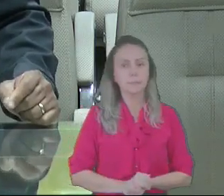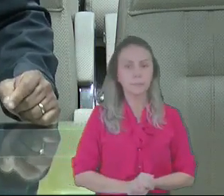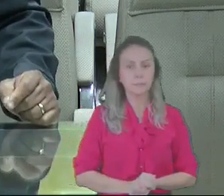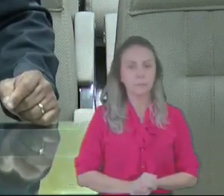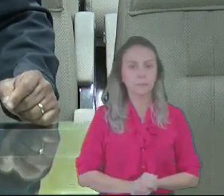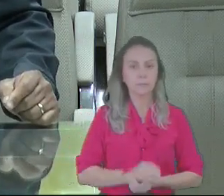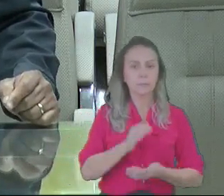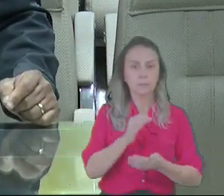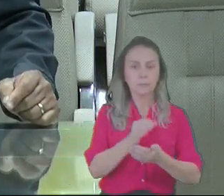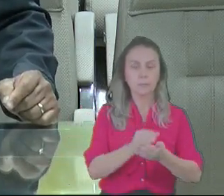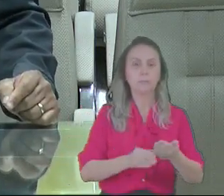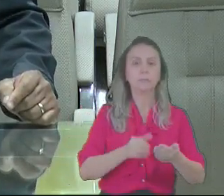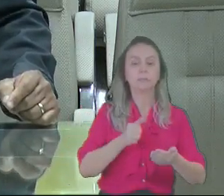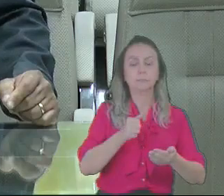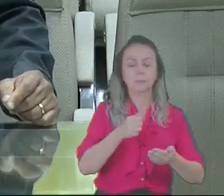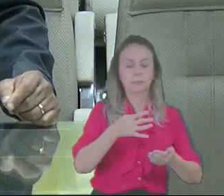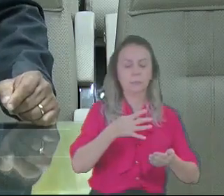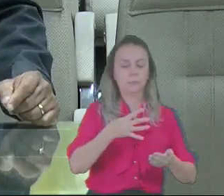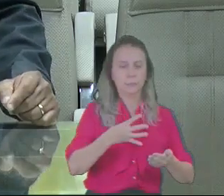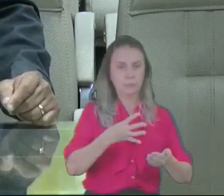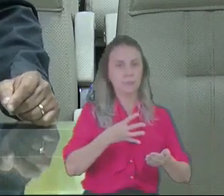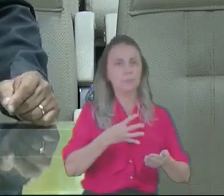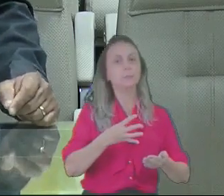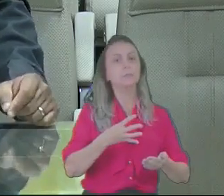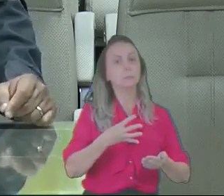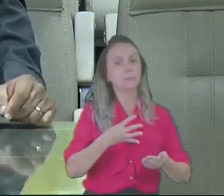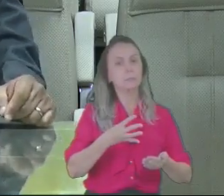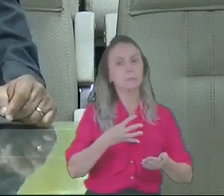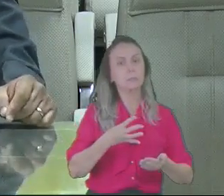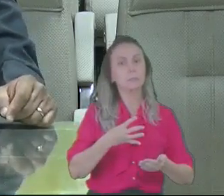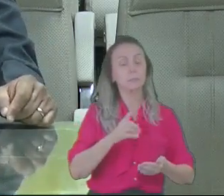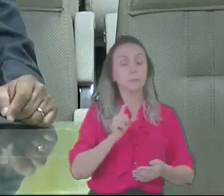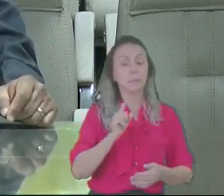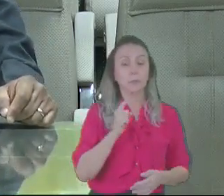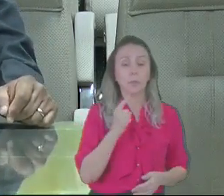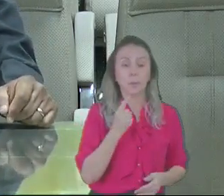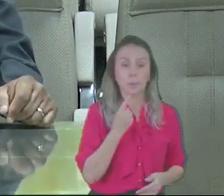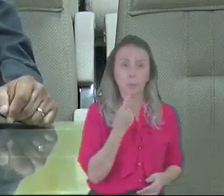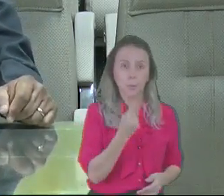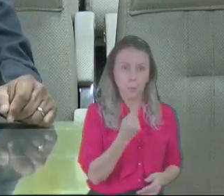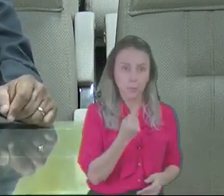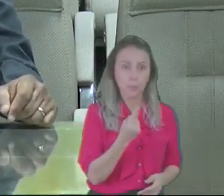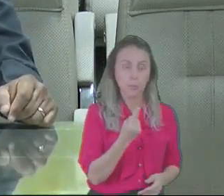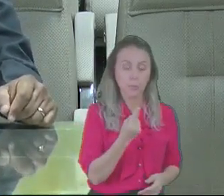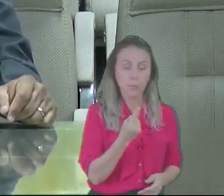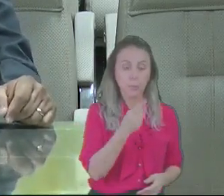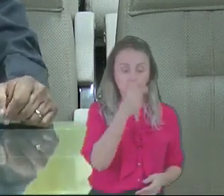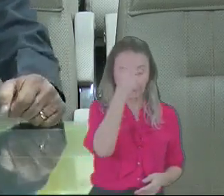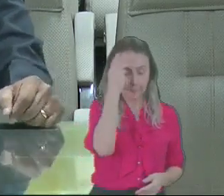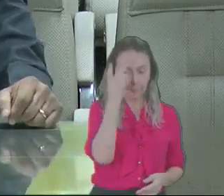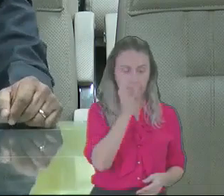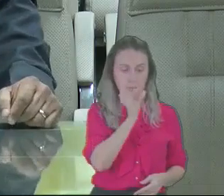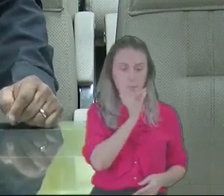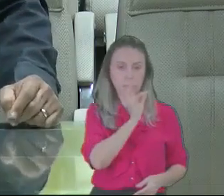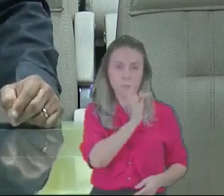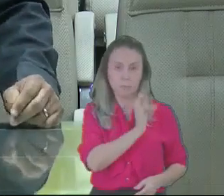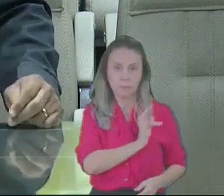e no capítulo 14 um dos principais dos fariseus